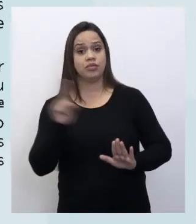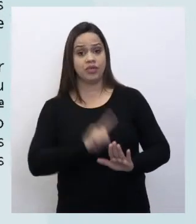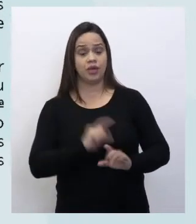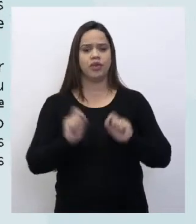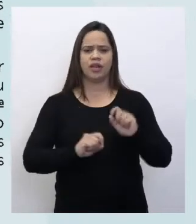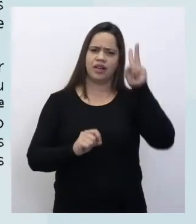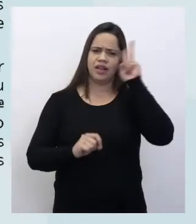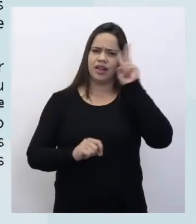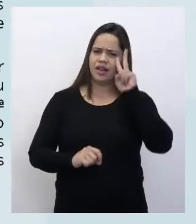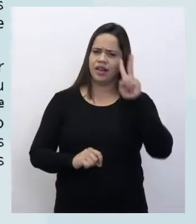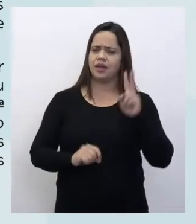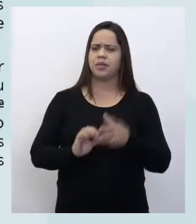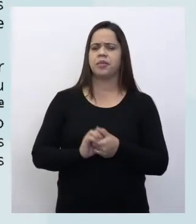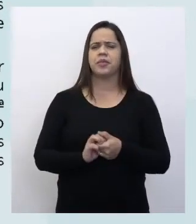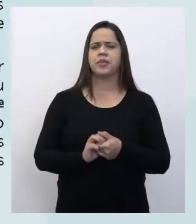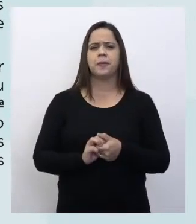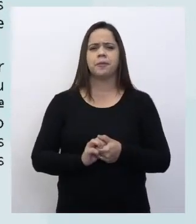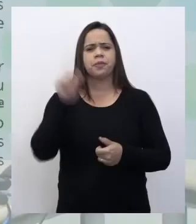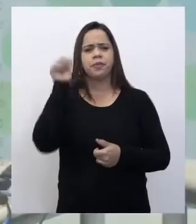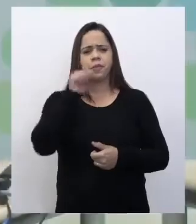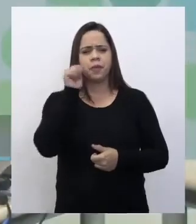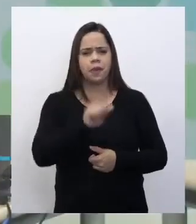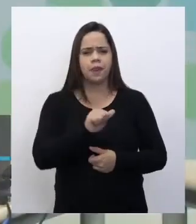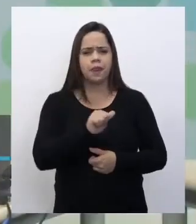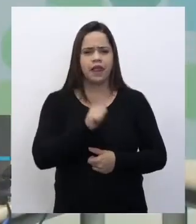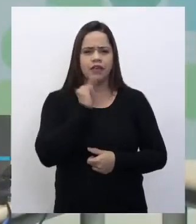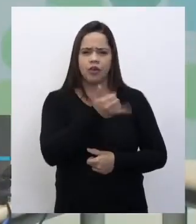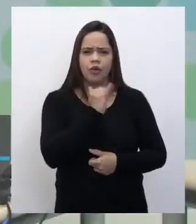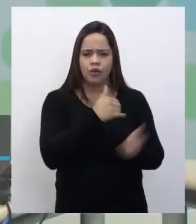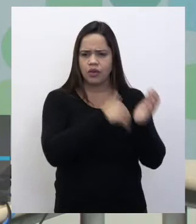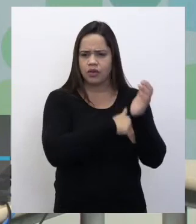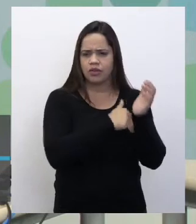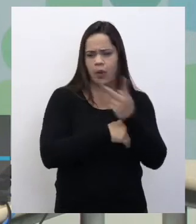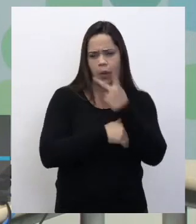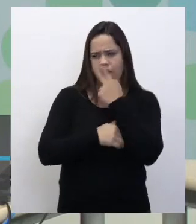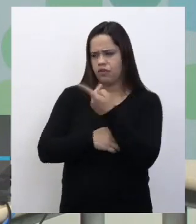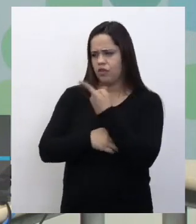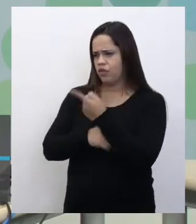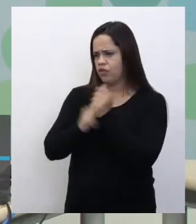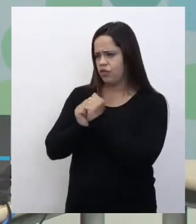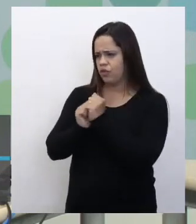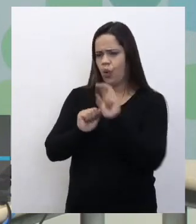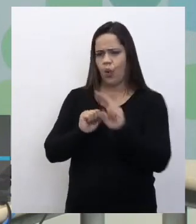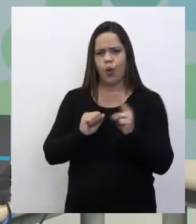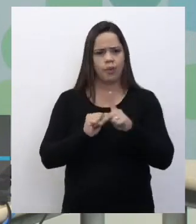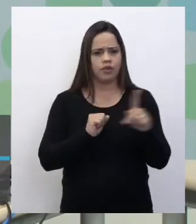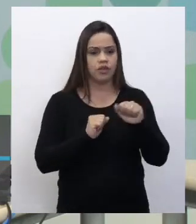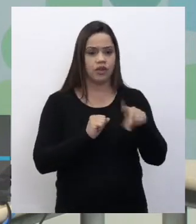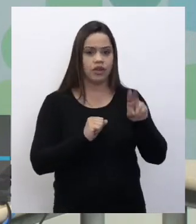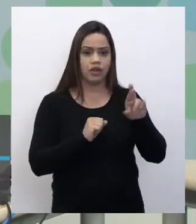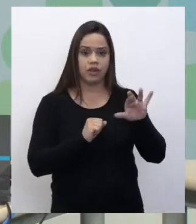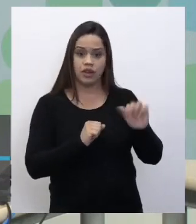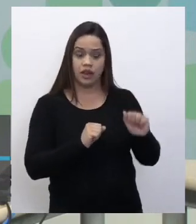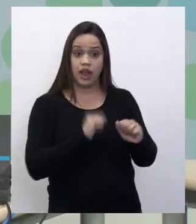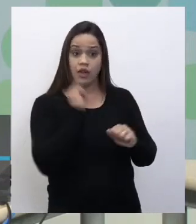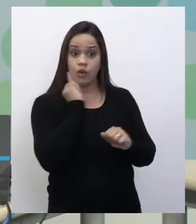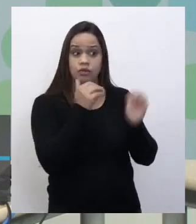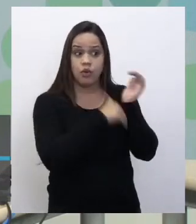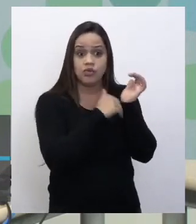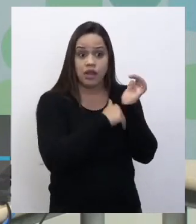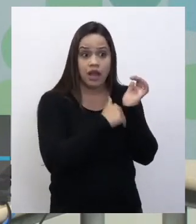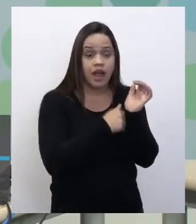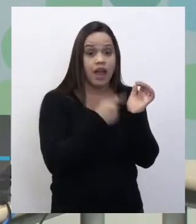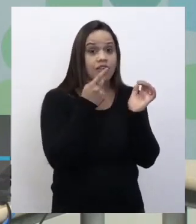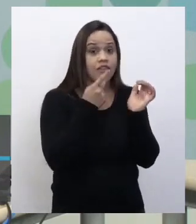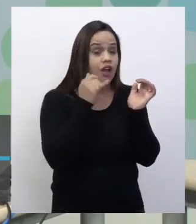a história daquelas... menininhas que foram contar um segredo, eu acho que foi com você, Mônica, foi com a Andréia, acho que foi com a Andréia, que ela ia contar um segredo, ela narrava